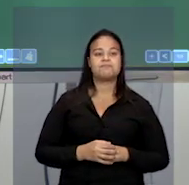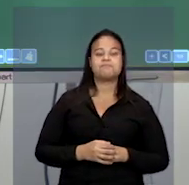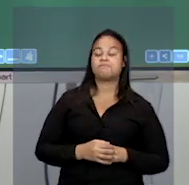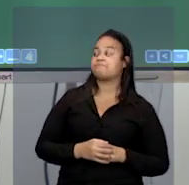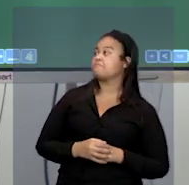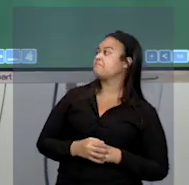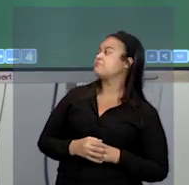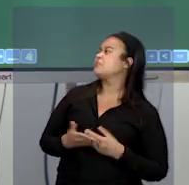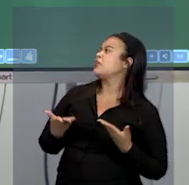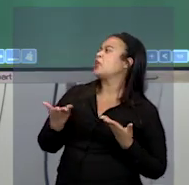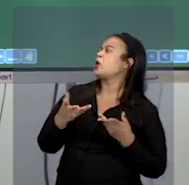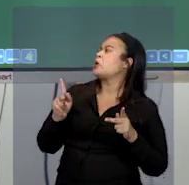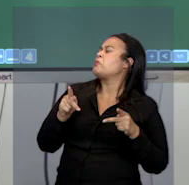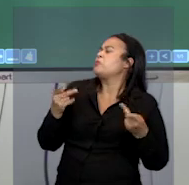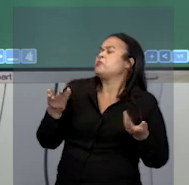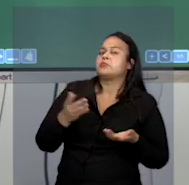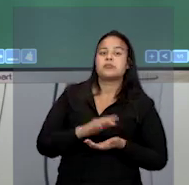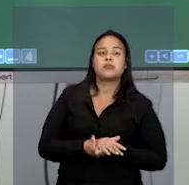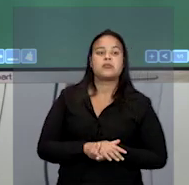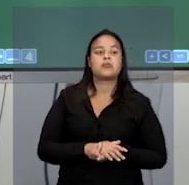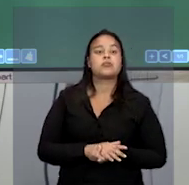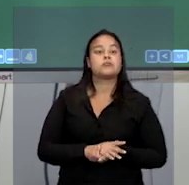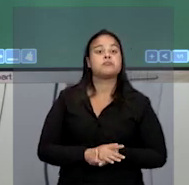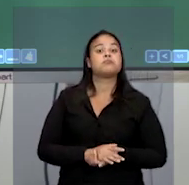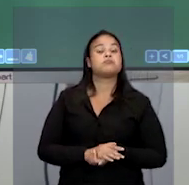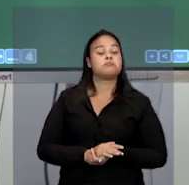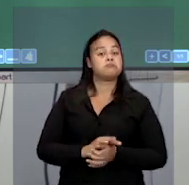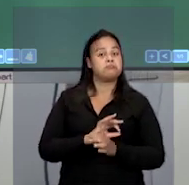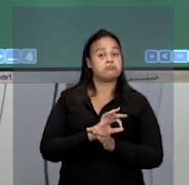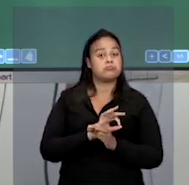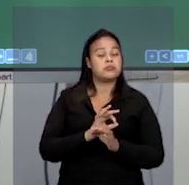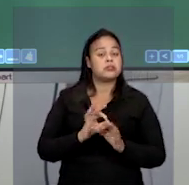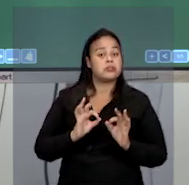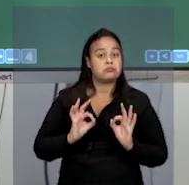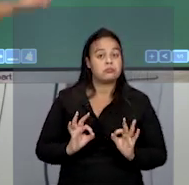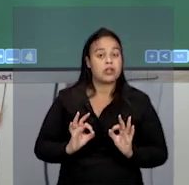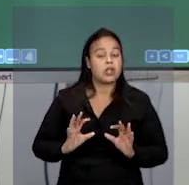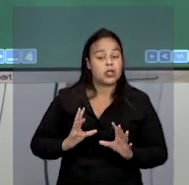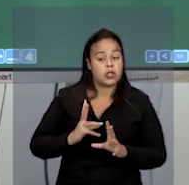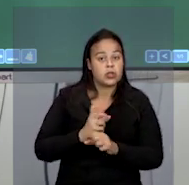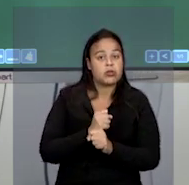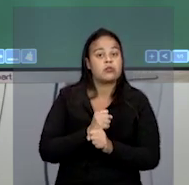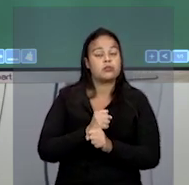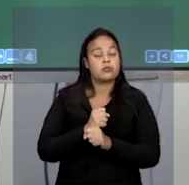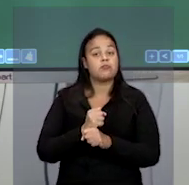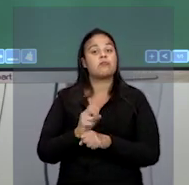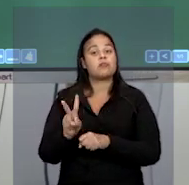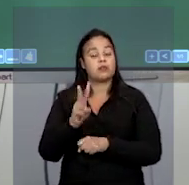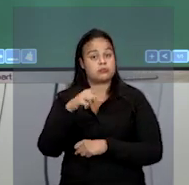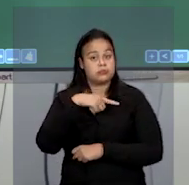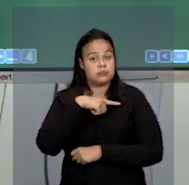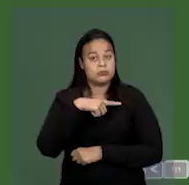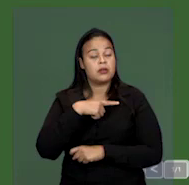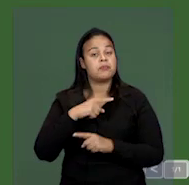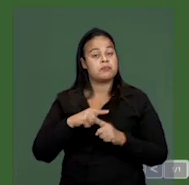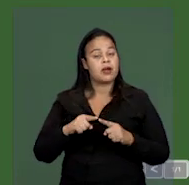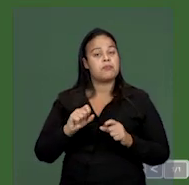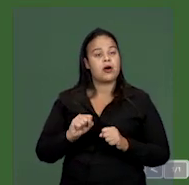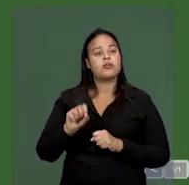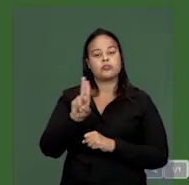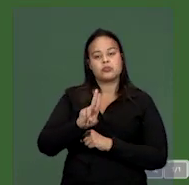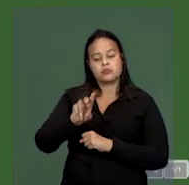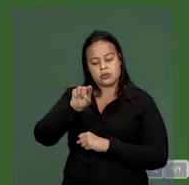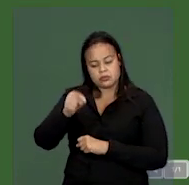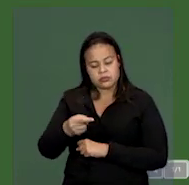E agora, professor? Isso aqui já seria o suficiente para termos um valor, 3 sobre 5. Mas você pode colocar na forma decimal, é